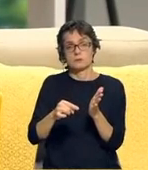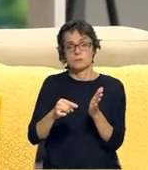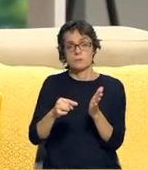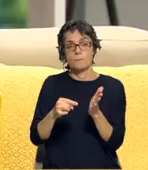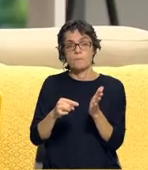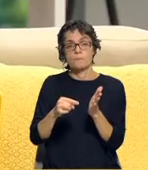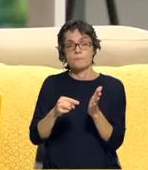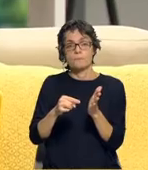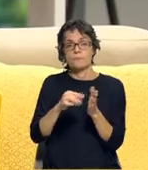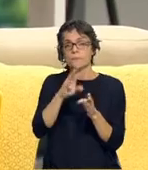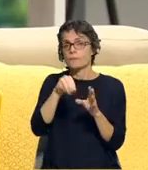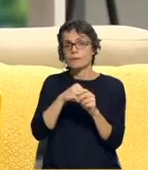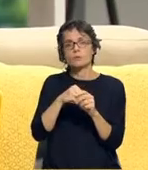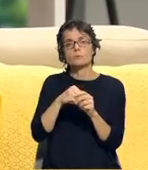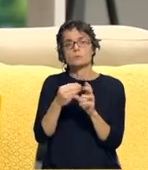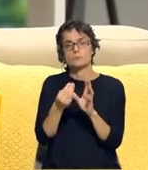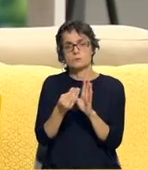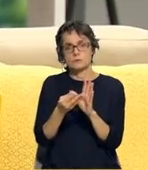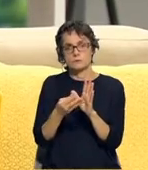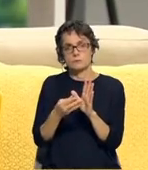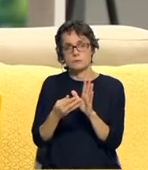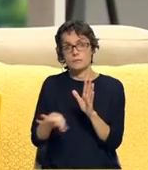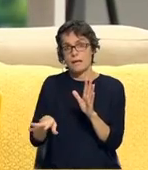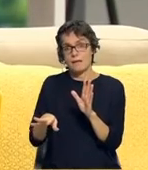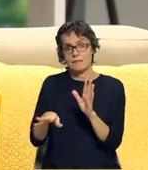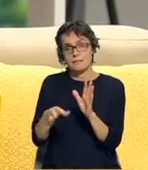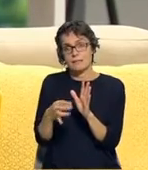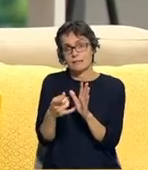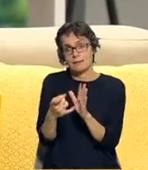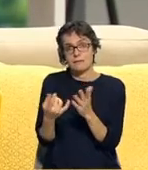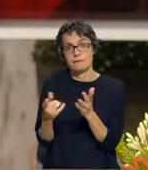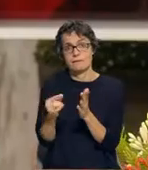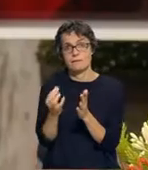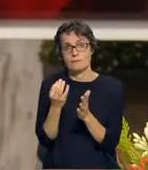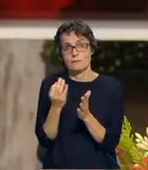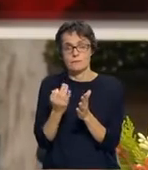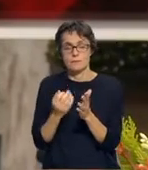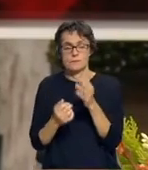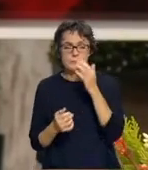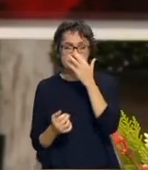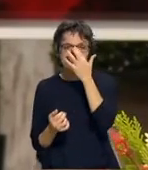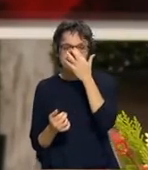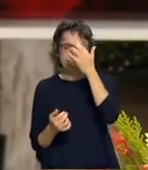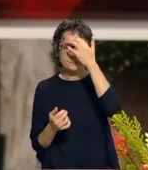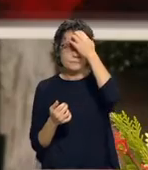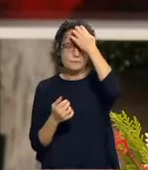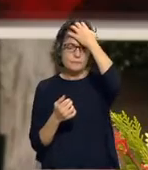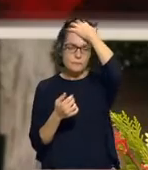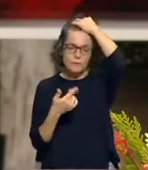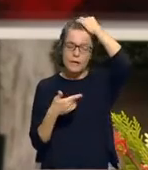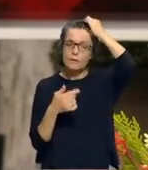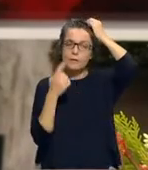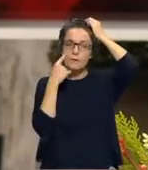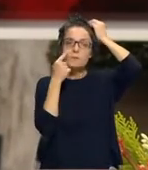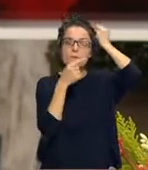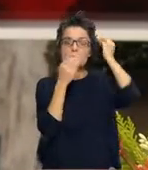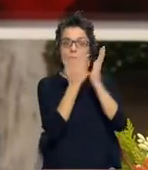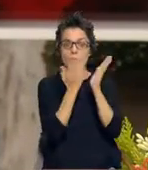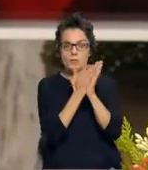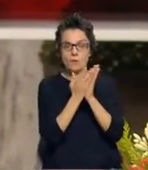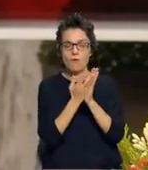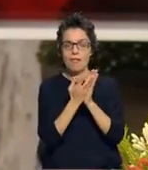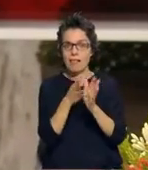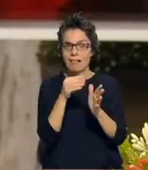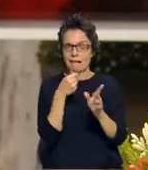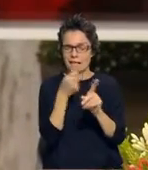crianças que de outra forma não teriam esta ajuda, não é? Sim. Nós agora vamos conhecer uma das escolas que aceitou este desafio. Foi a Escola Básica